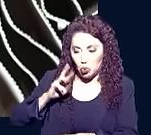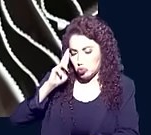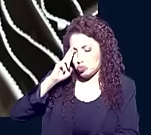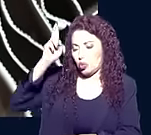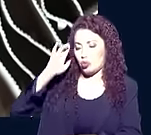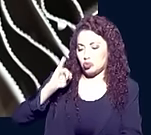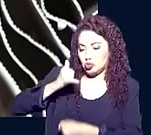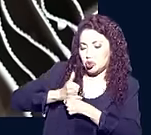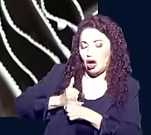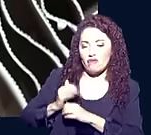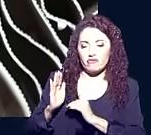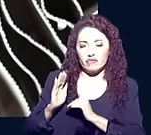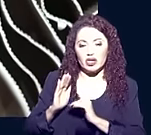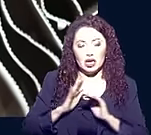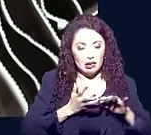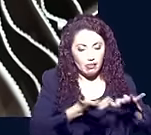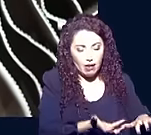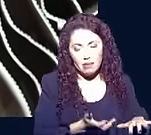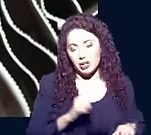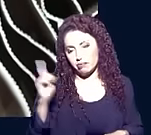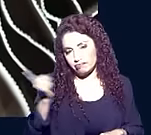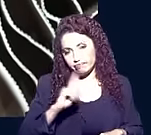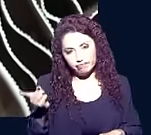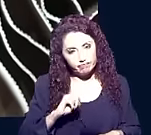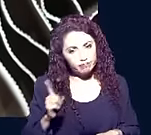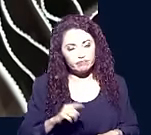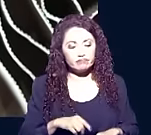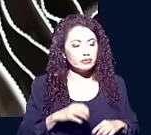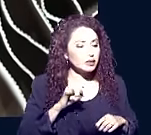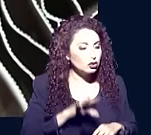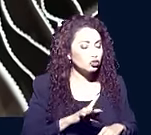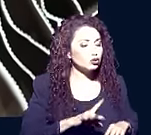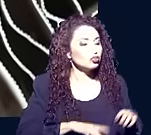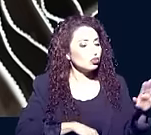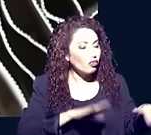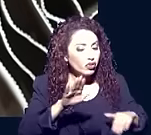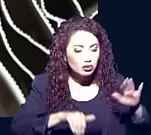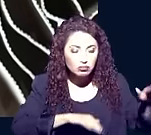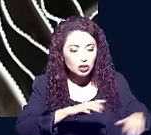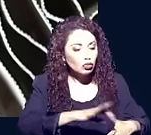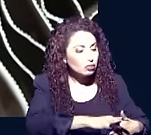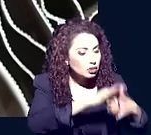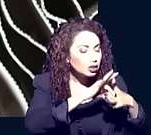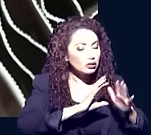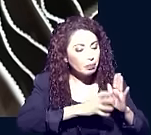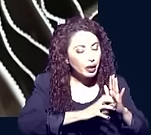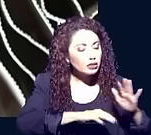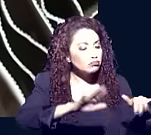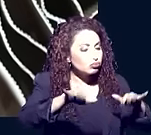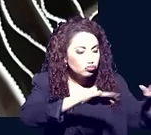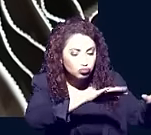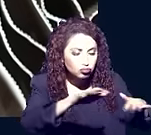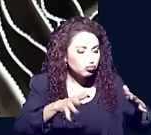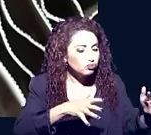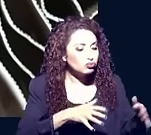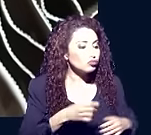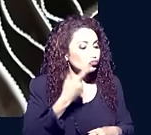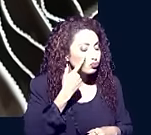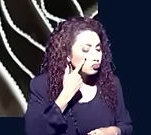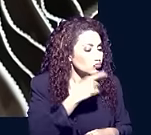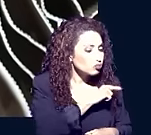Eu apenas reúno o pensamento médio de todos os líderes de todos os partidos e encaminho as votações com o